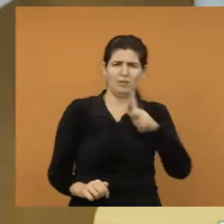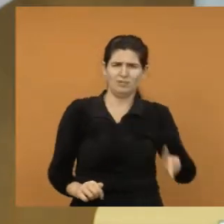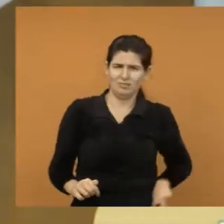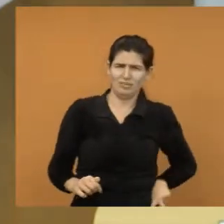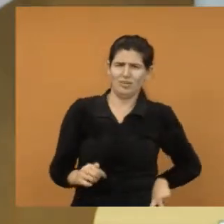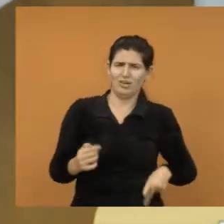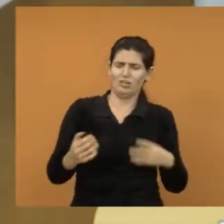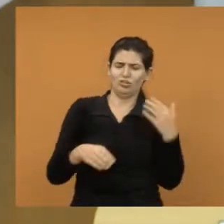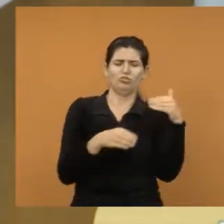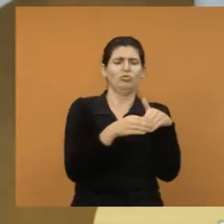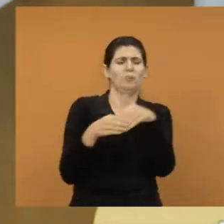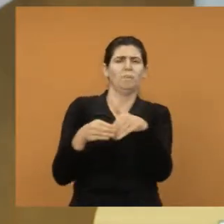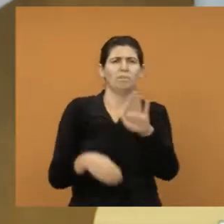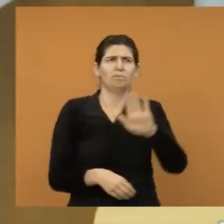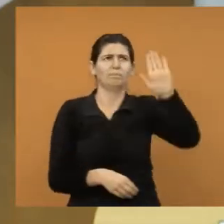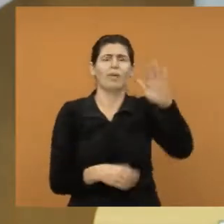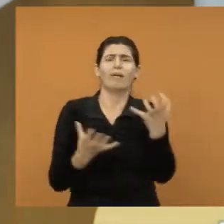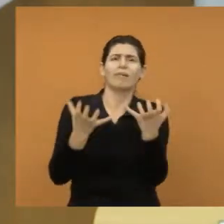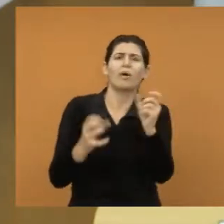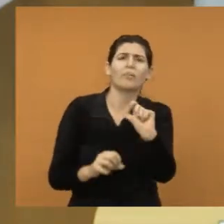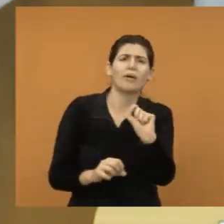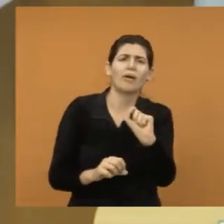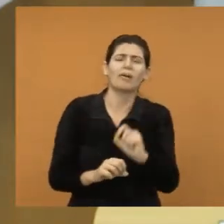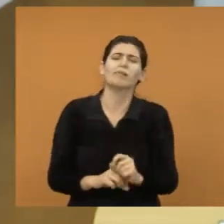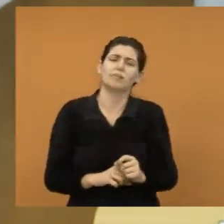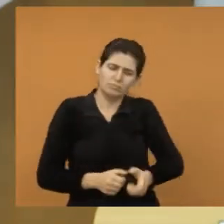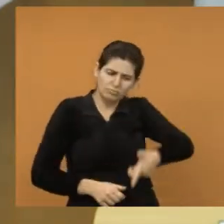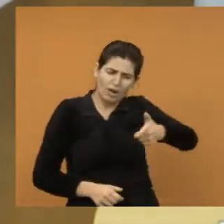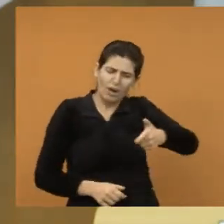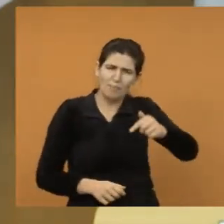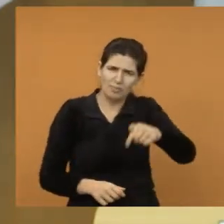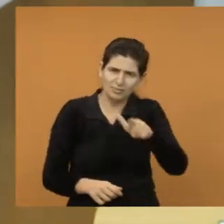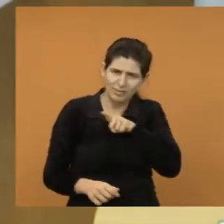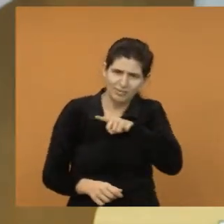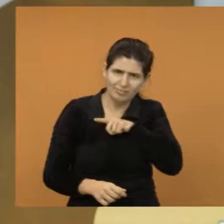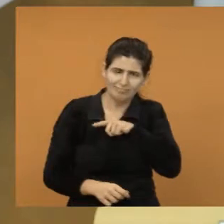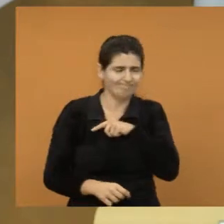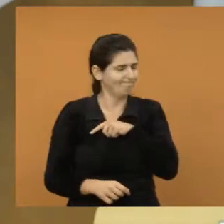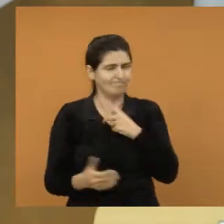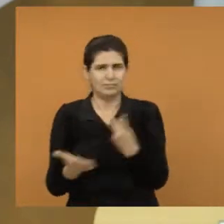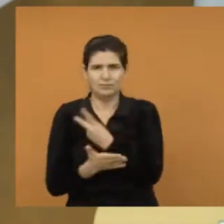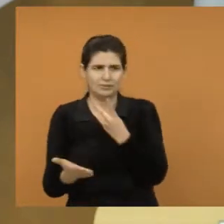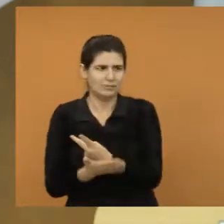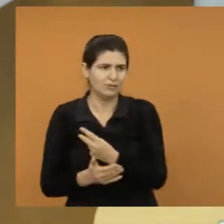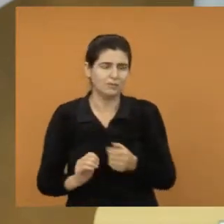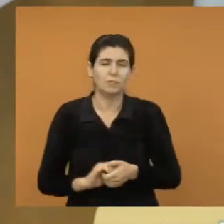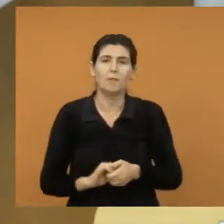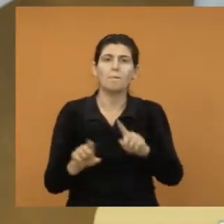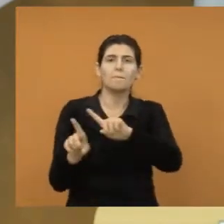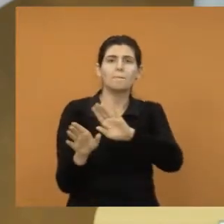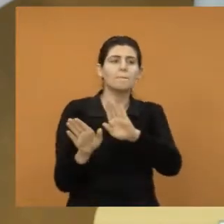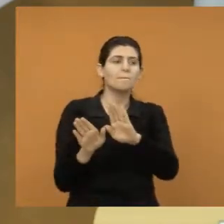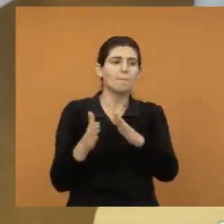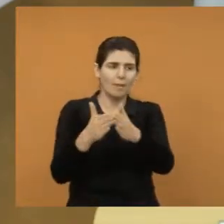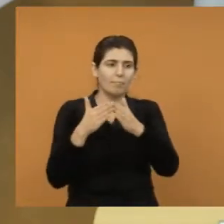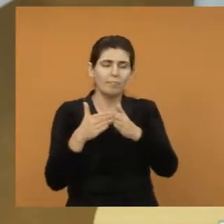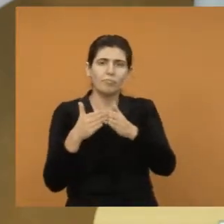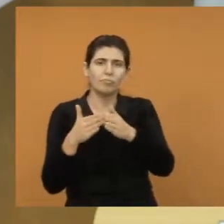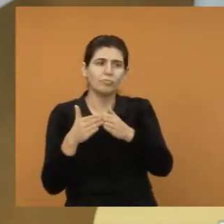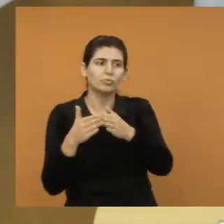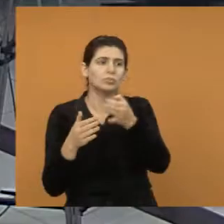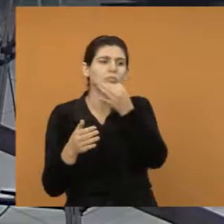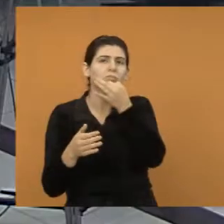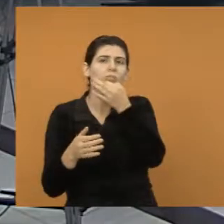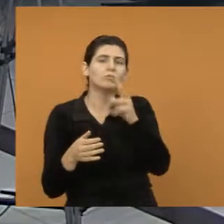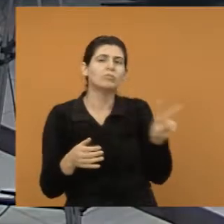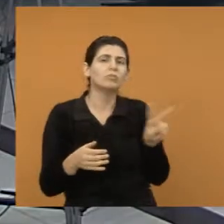conseguir melhorar os dados da segurança pública. Não é pelas armas. Luiz Flávio, se me permite uma parte. Pois não,